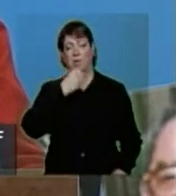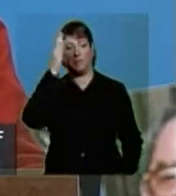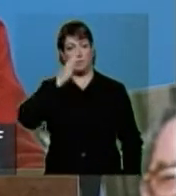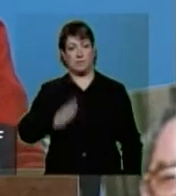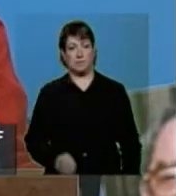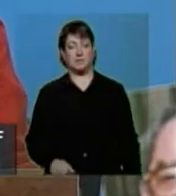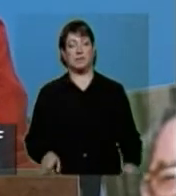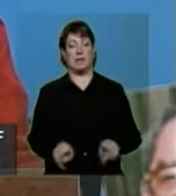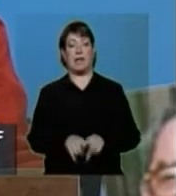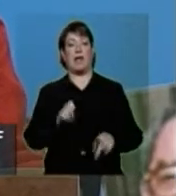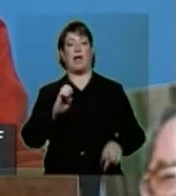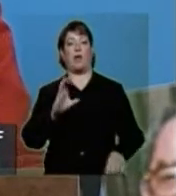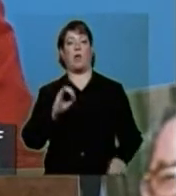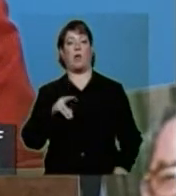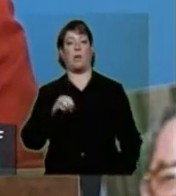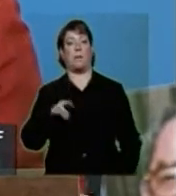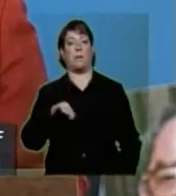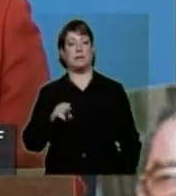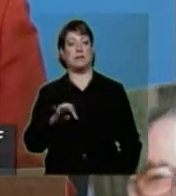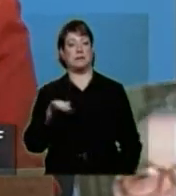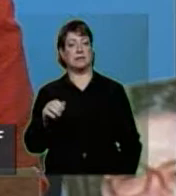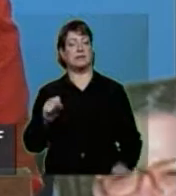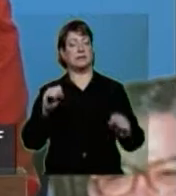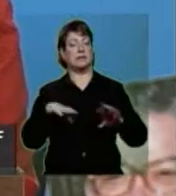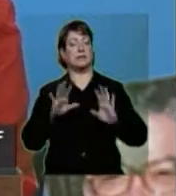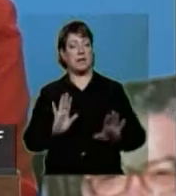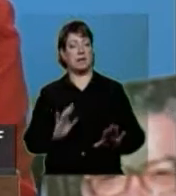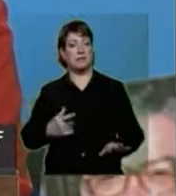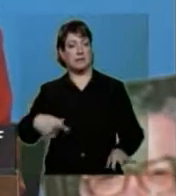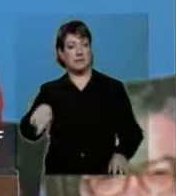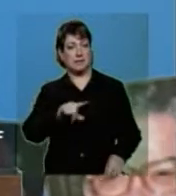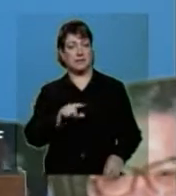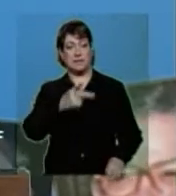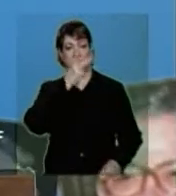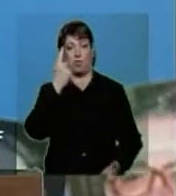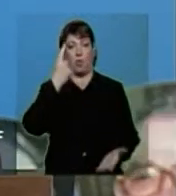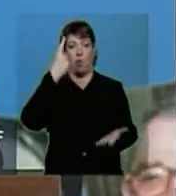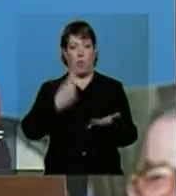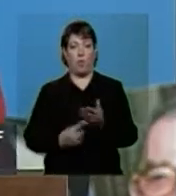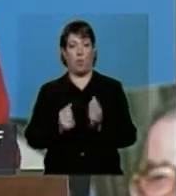economistas, sim, mas de pessoas comprometidas com o país.